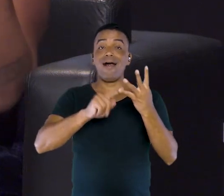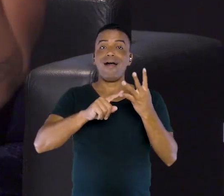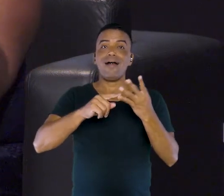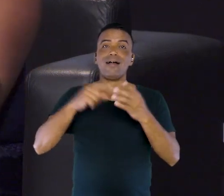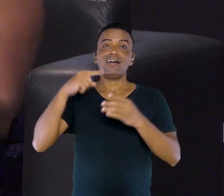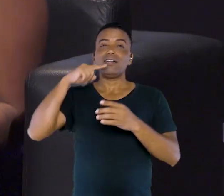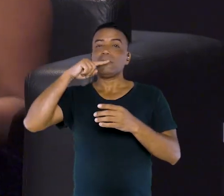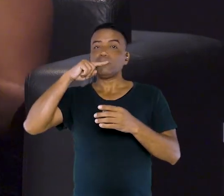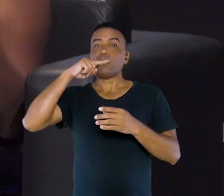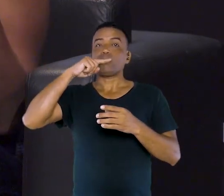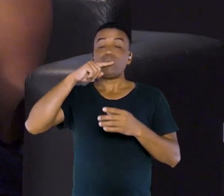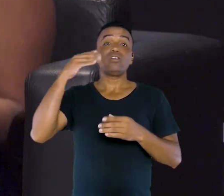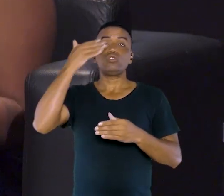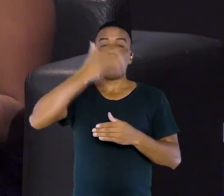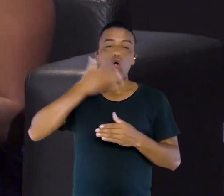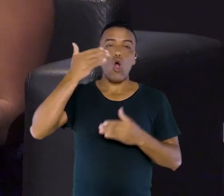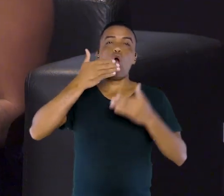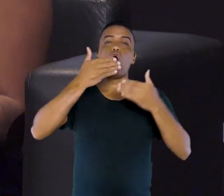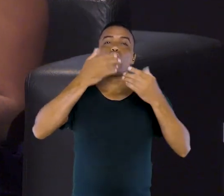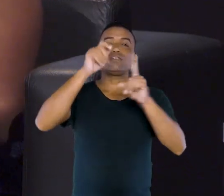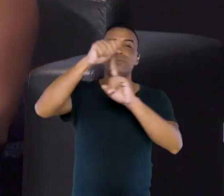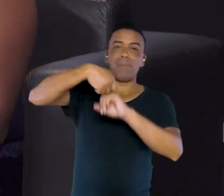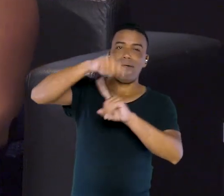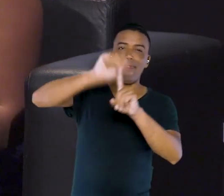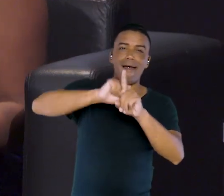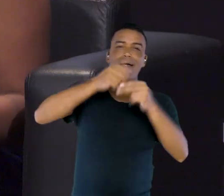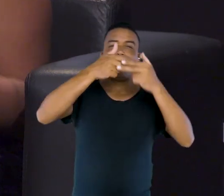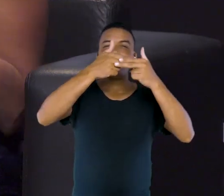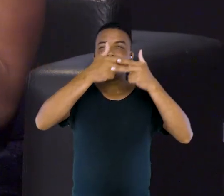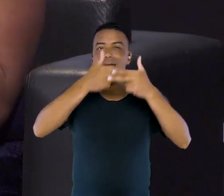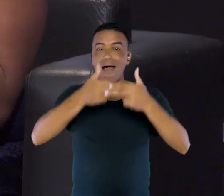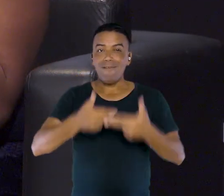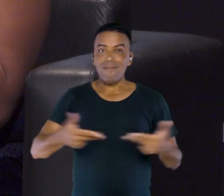cana, cubil, buiúio,